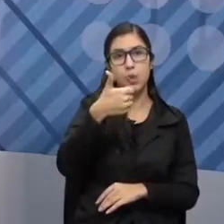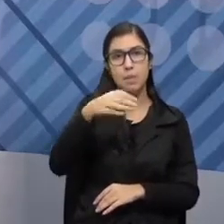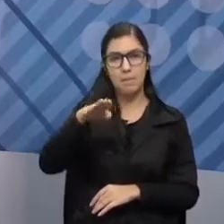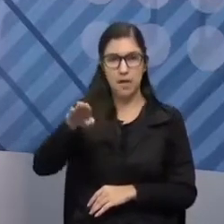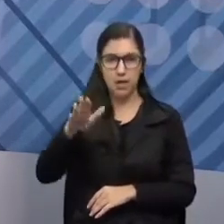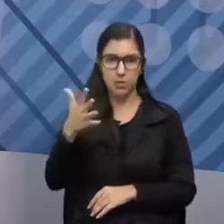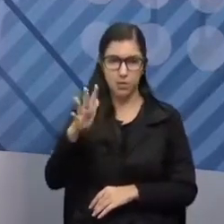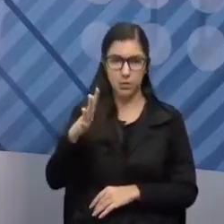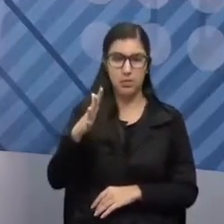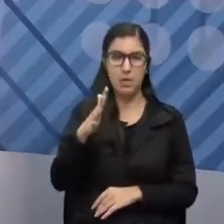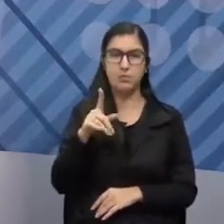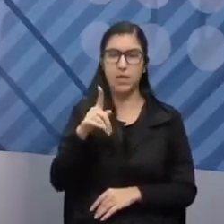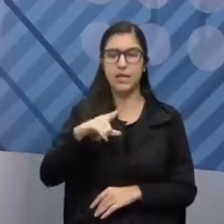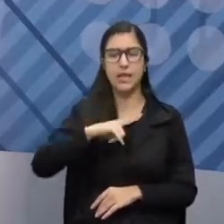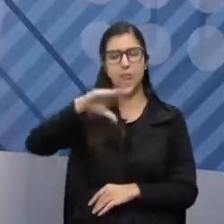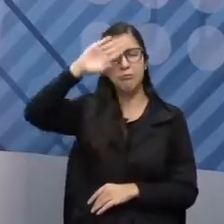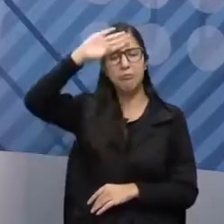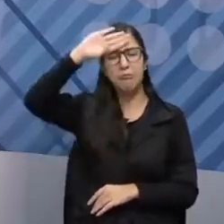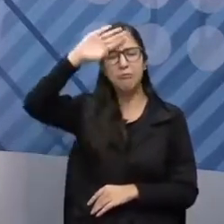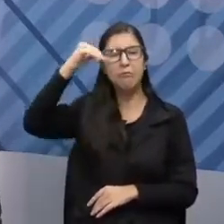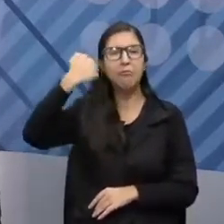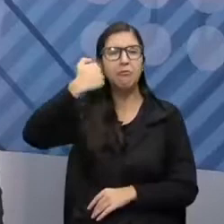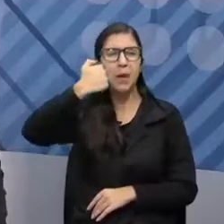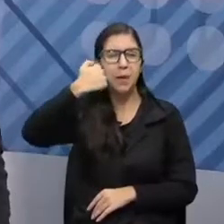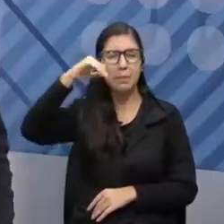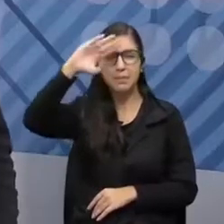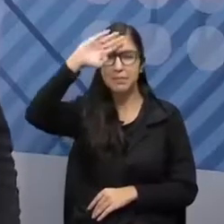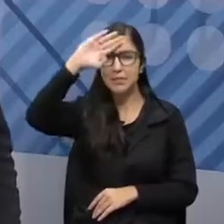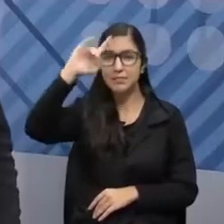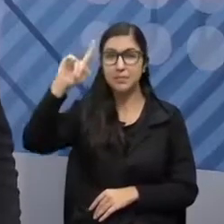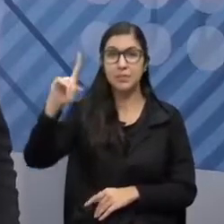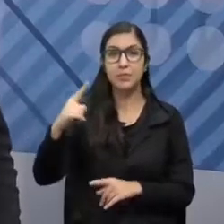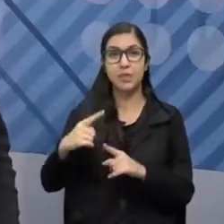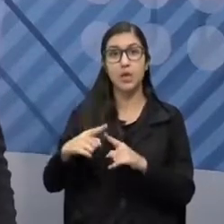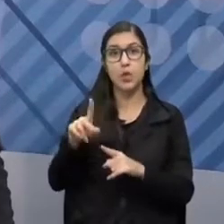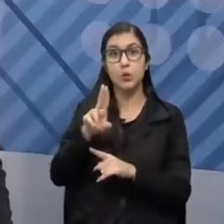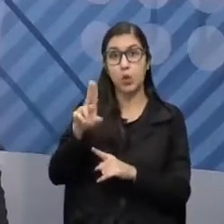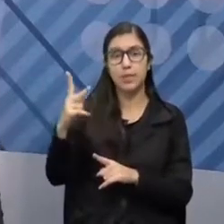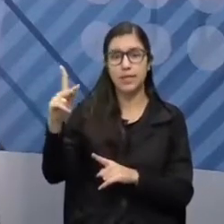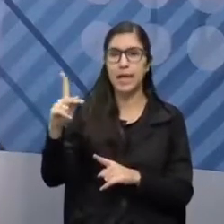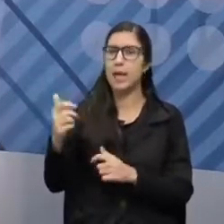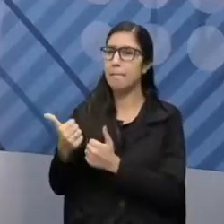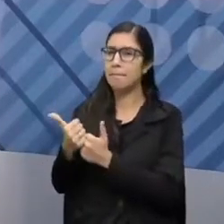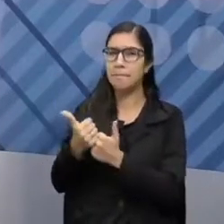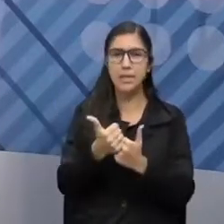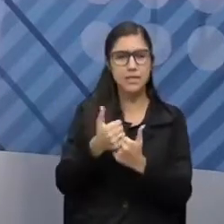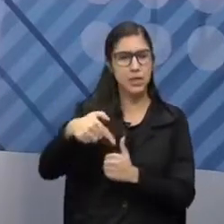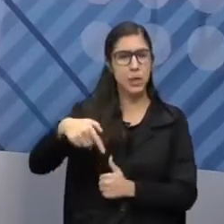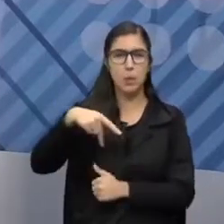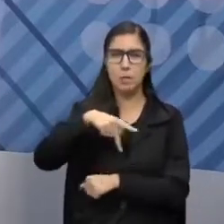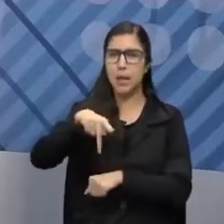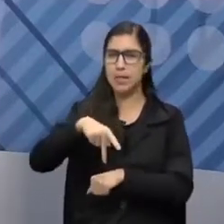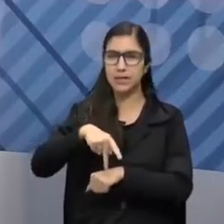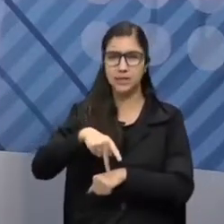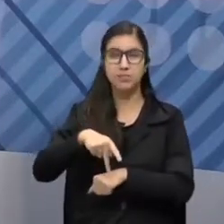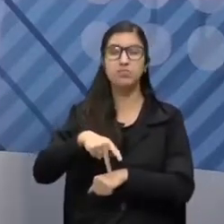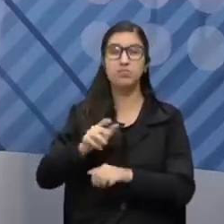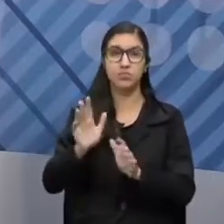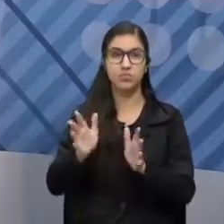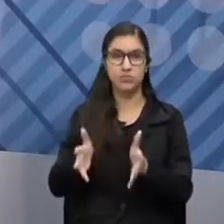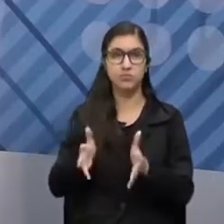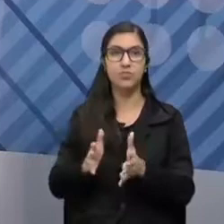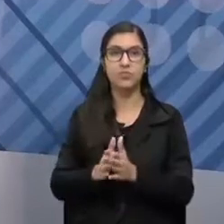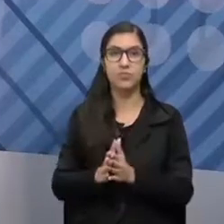muito forte, né, porque eu menciono muito o nome dela, porque ela tem uma representatividade para o nosso país muito grande. Na